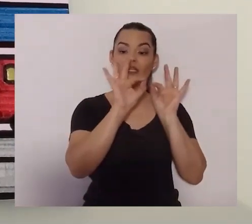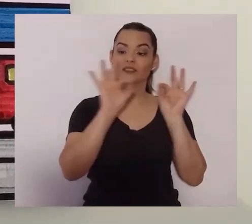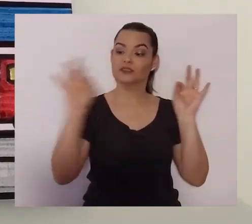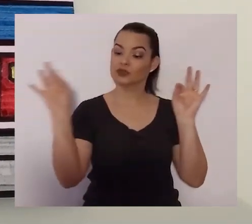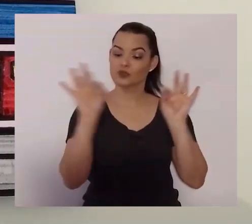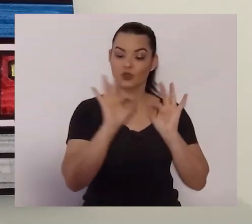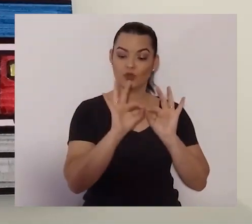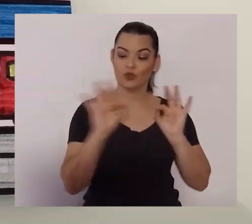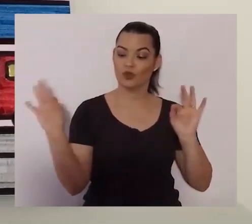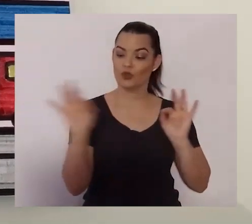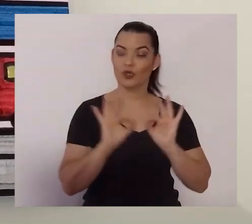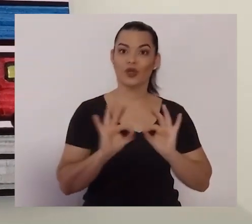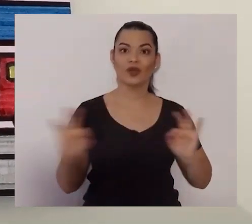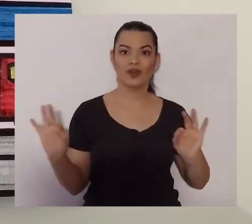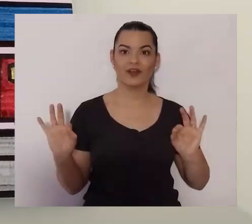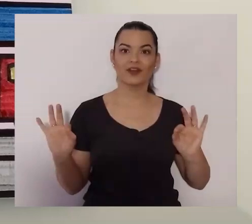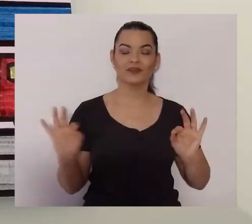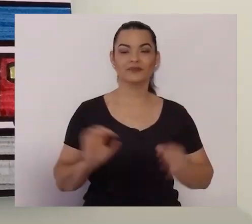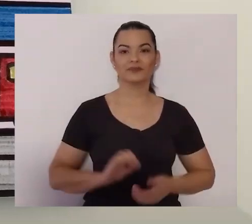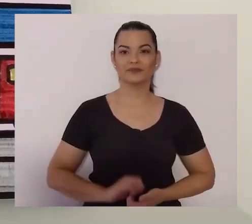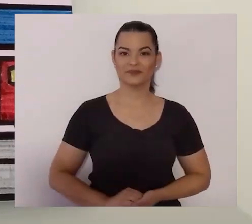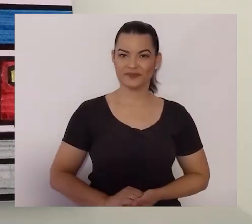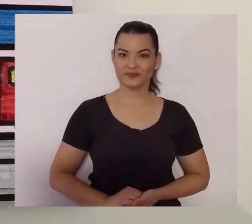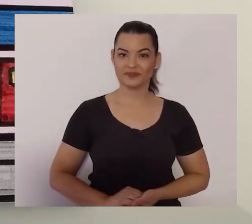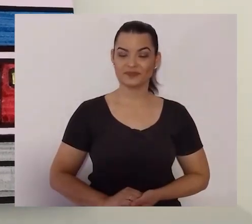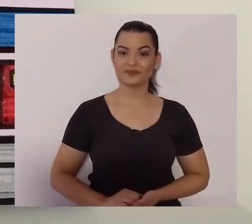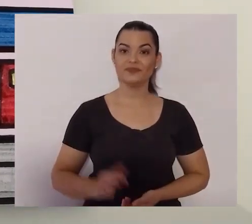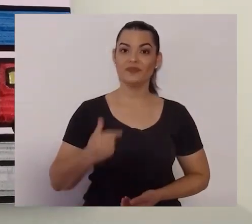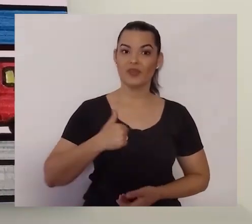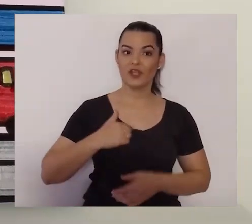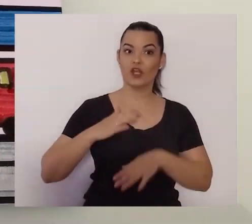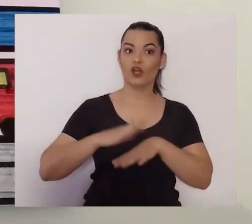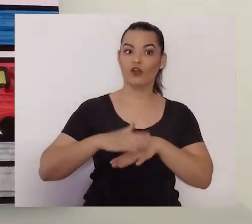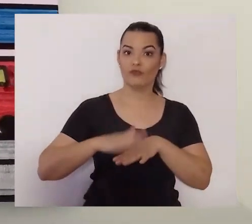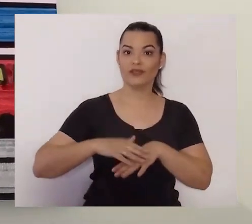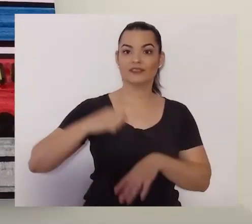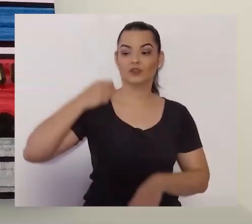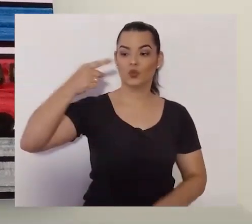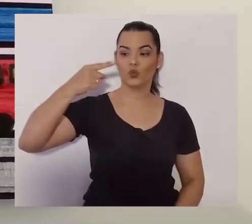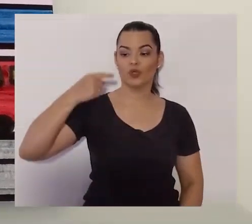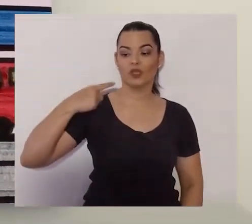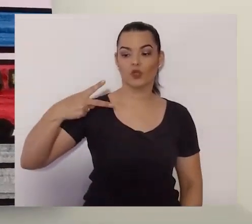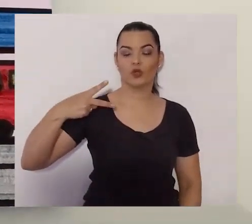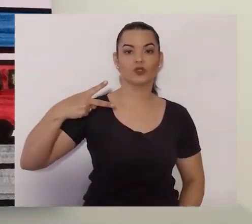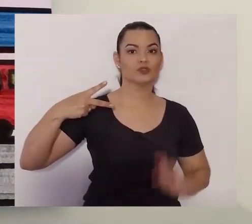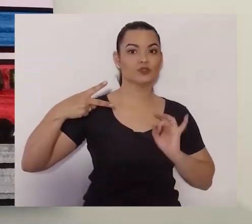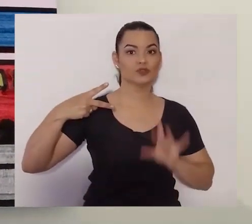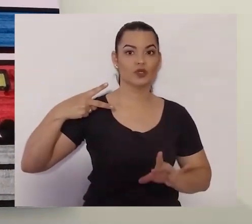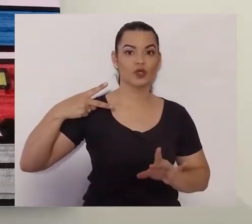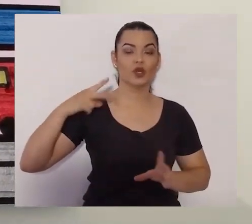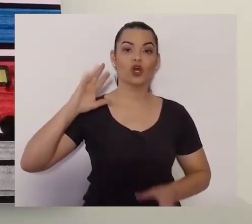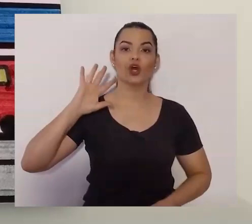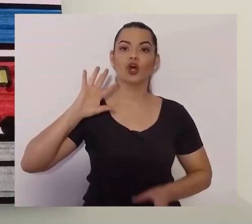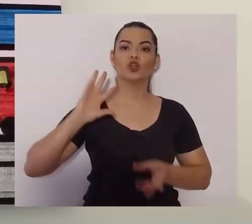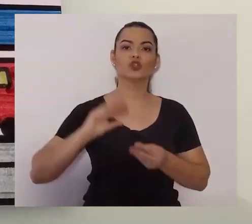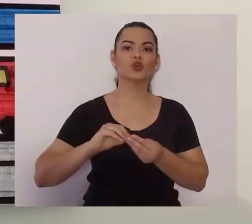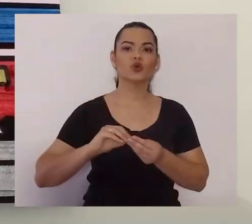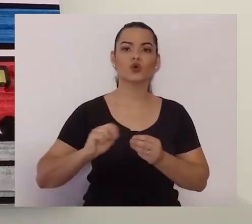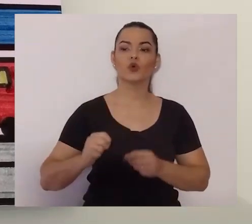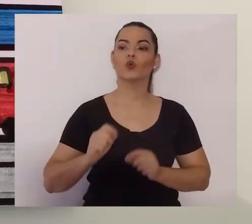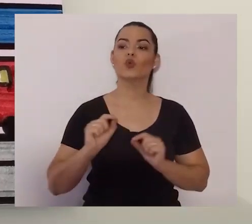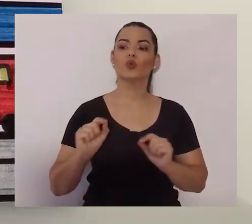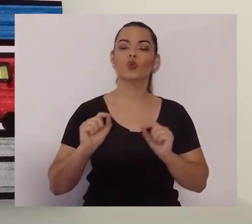horizontal, da esquerda para a direita. E eu fiz mais 2 riscos. Isso totalizou numa